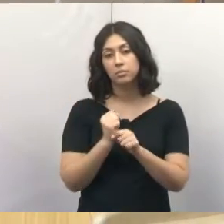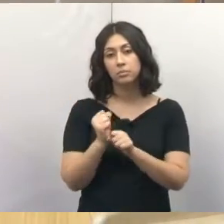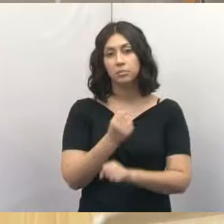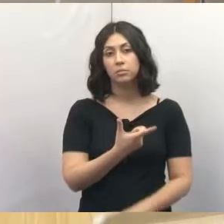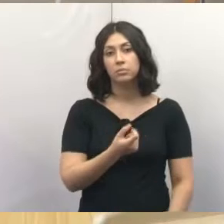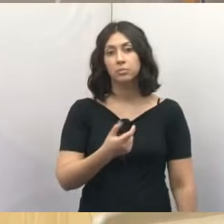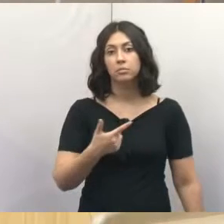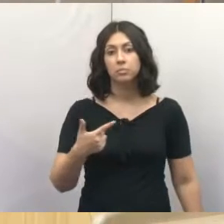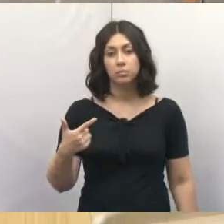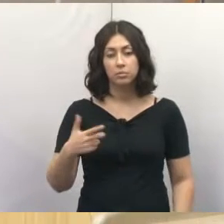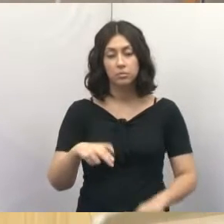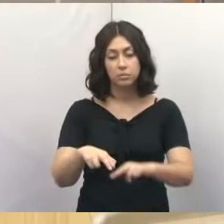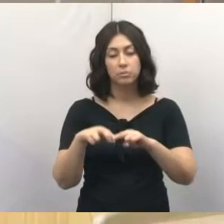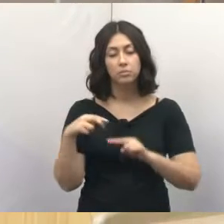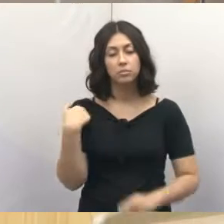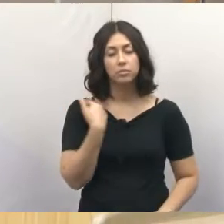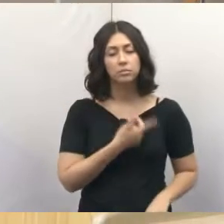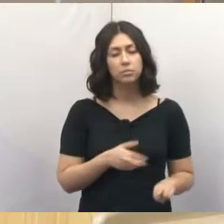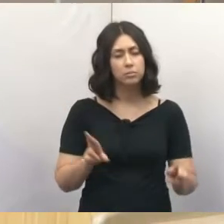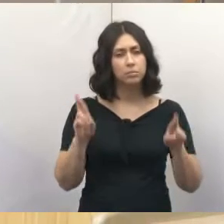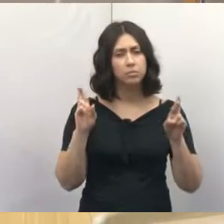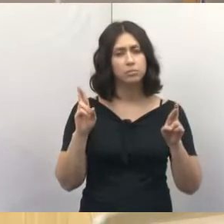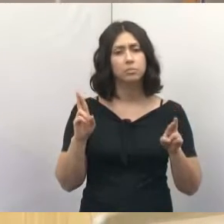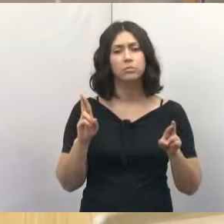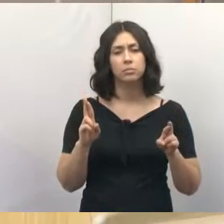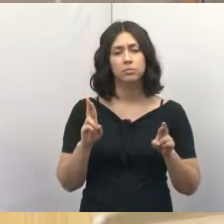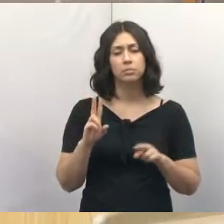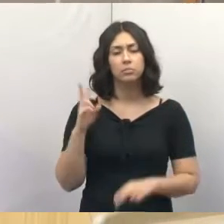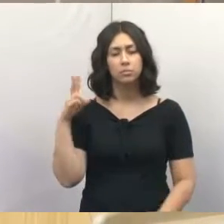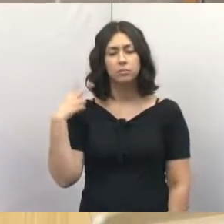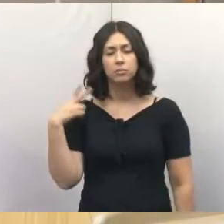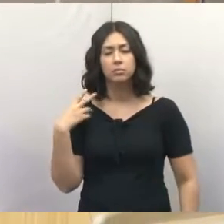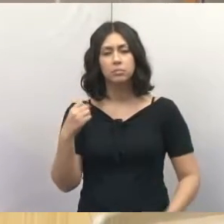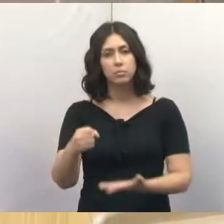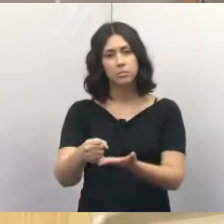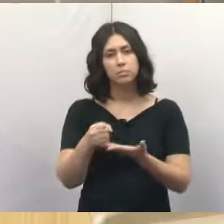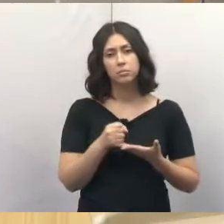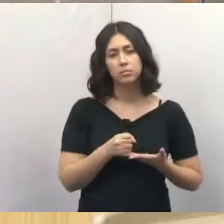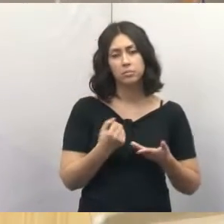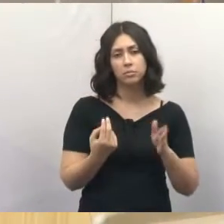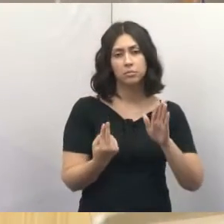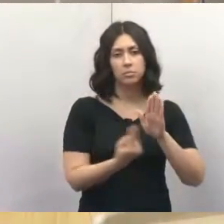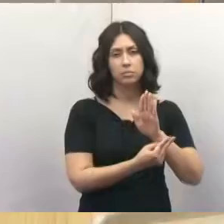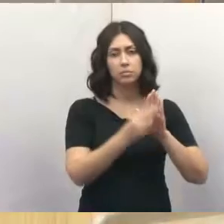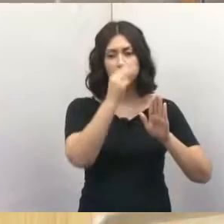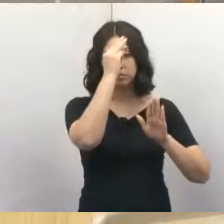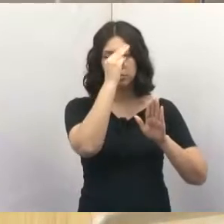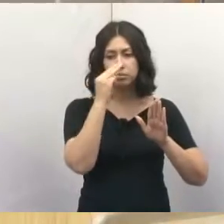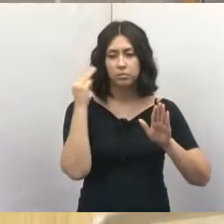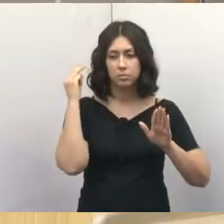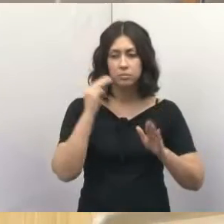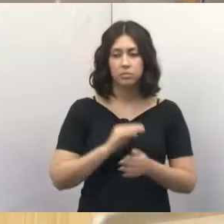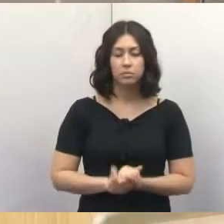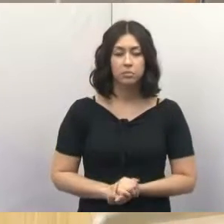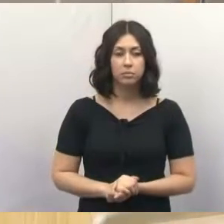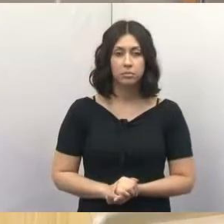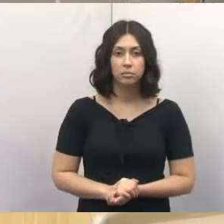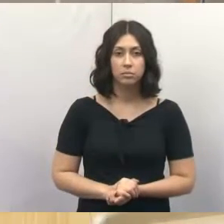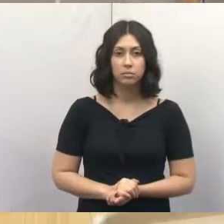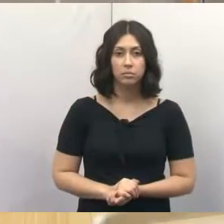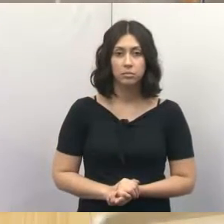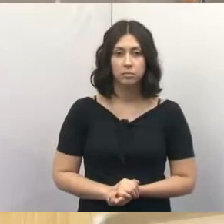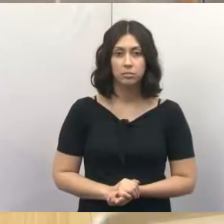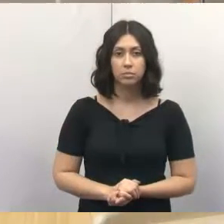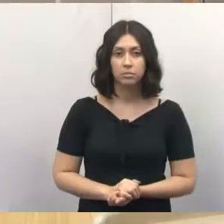suposto esperança merecer o apoio do eglégio plenário. Assina Maria Amélia. É isso.